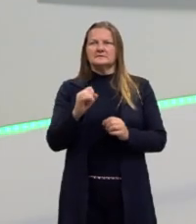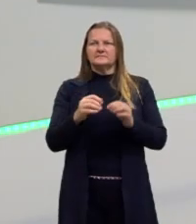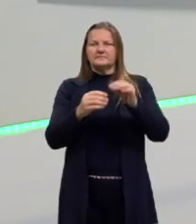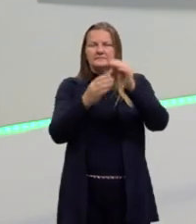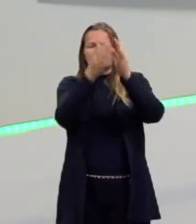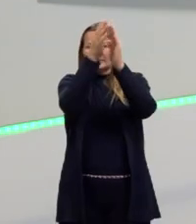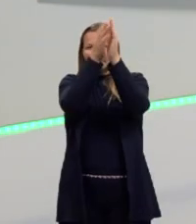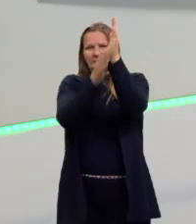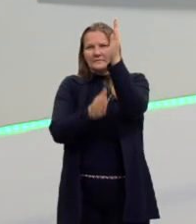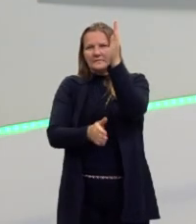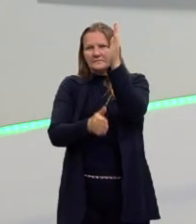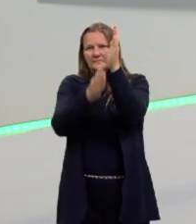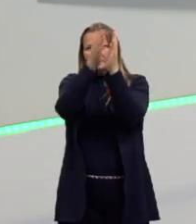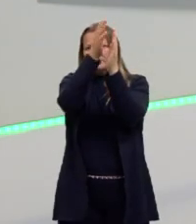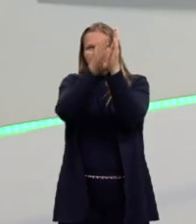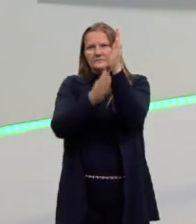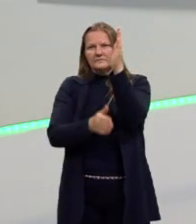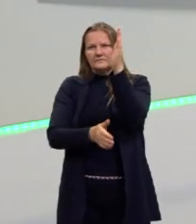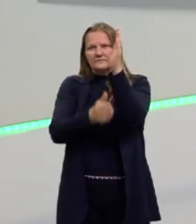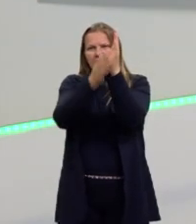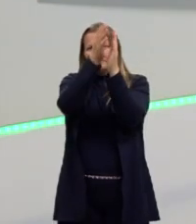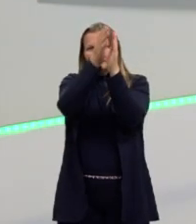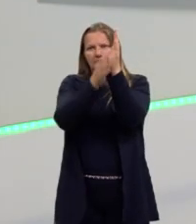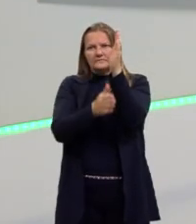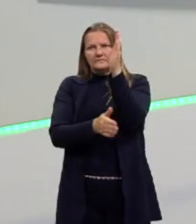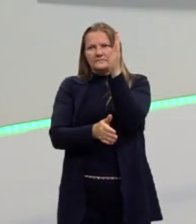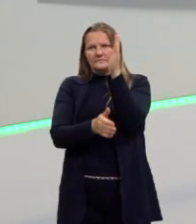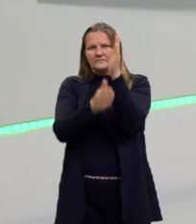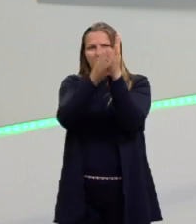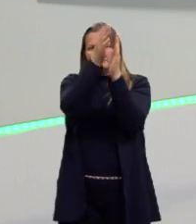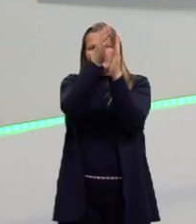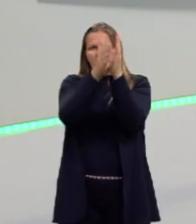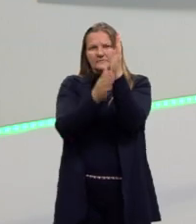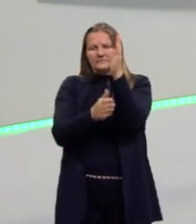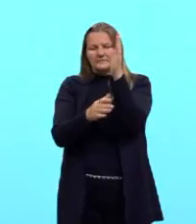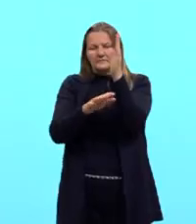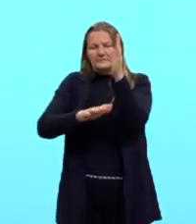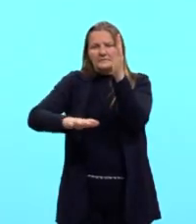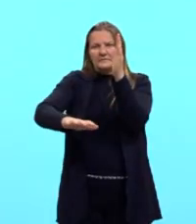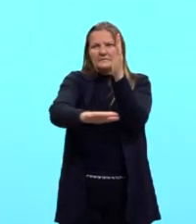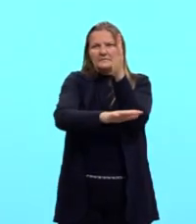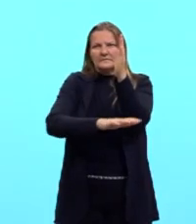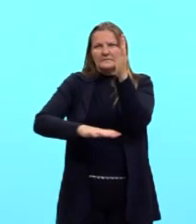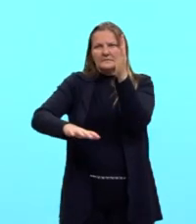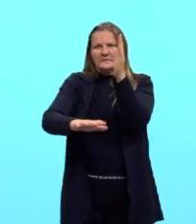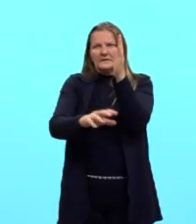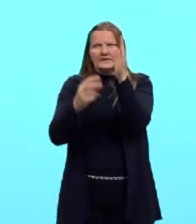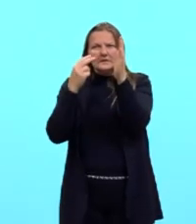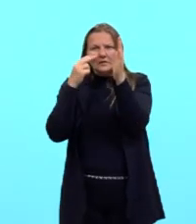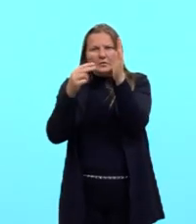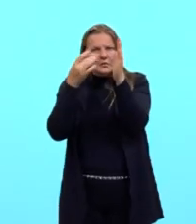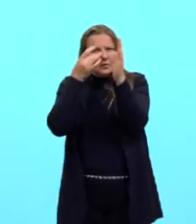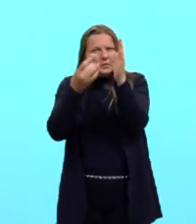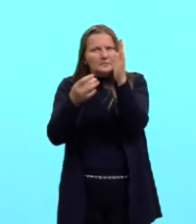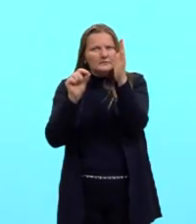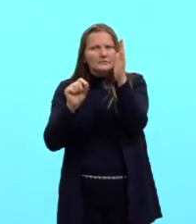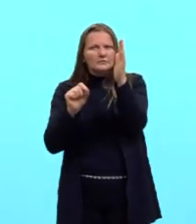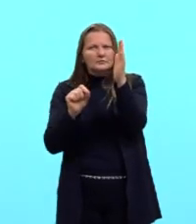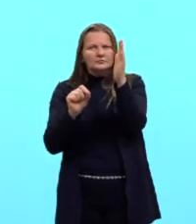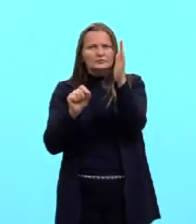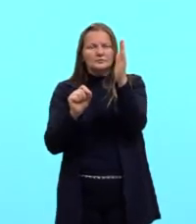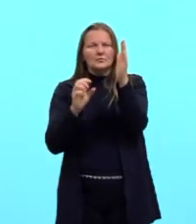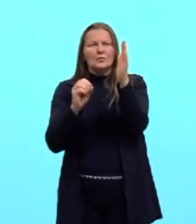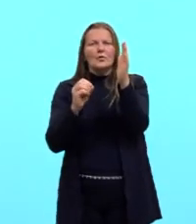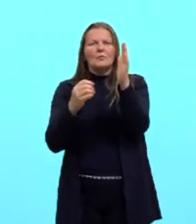plano na vertical, né? Nesse campo magnético, a gente vai ver, observar uma coisa, né? Como que a